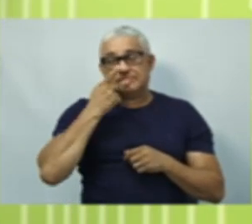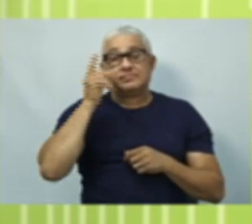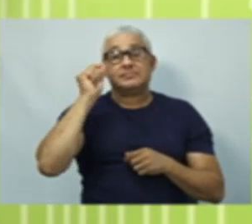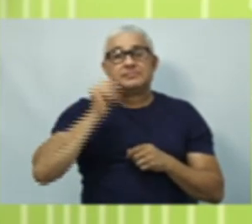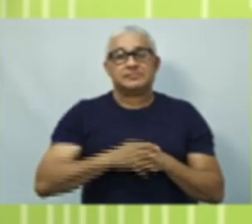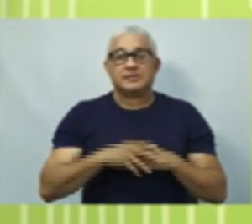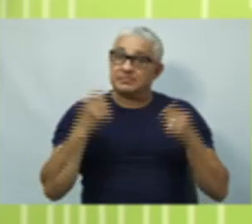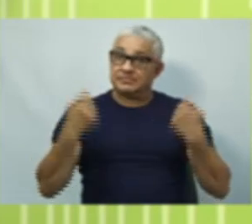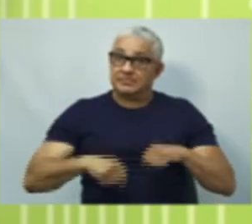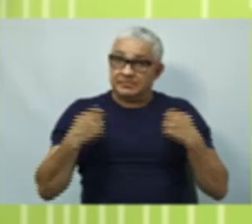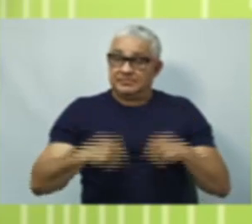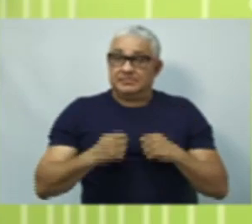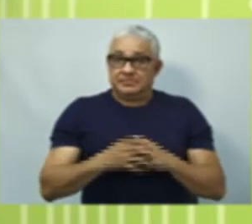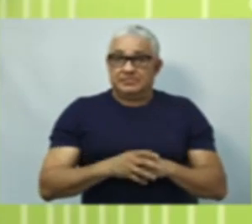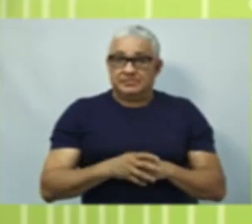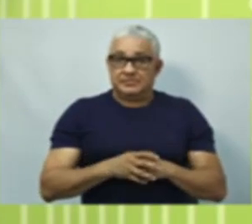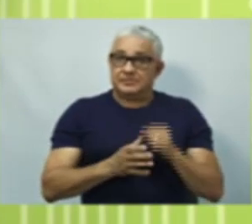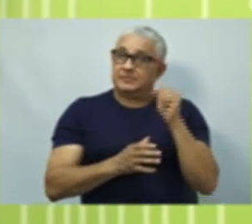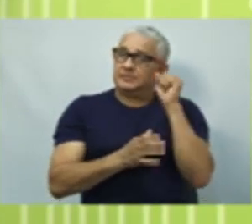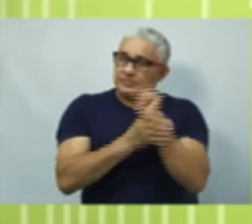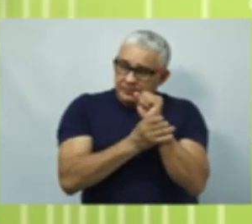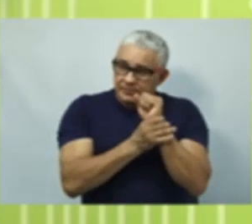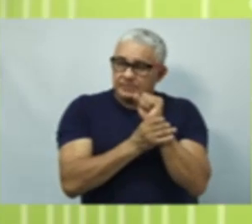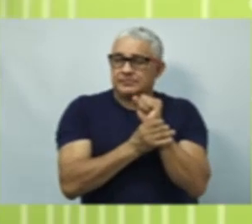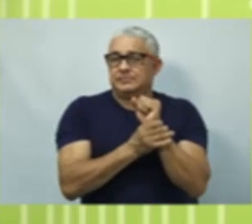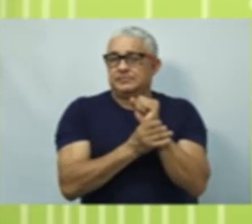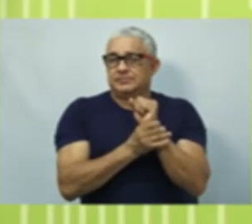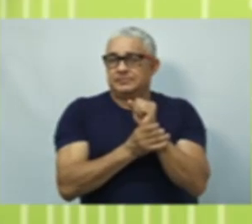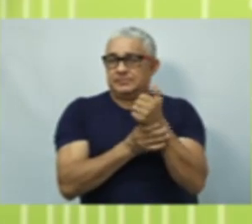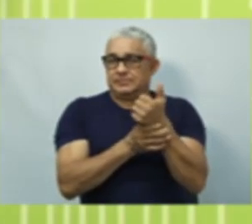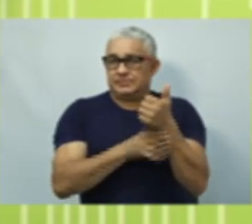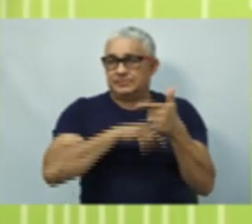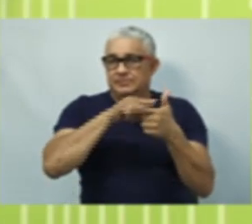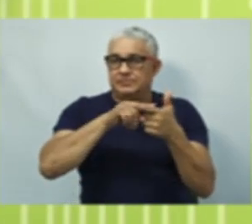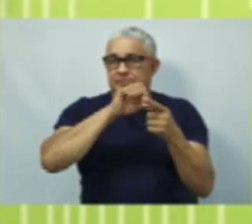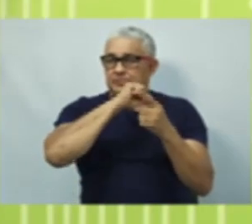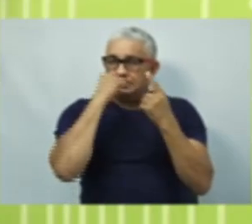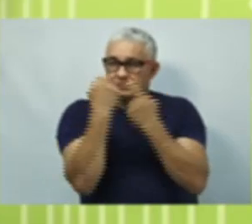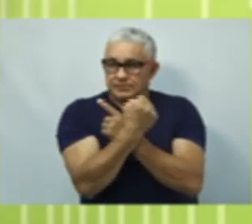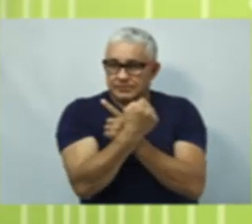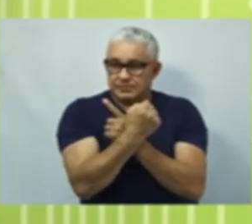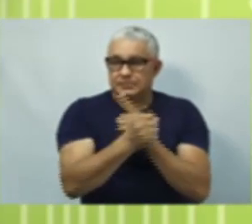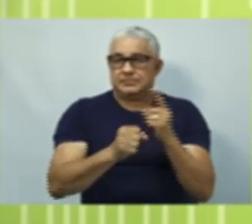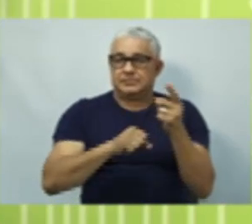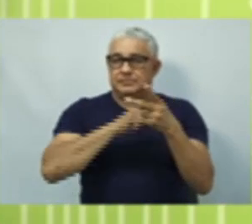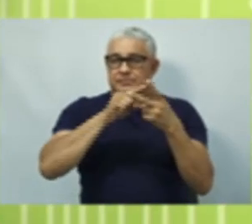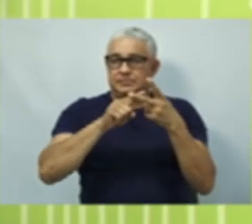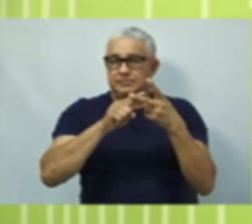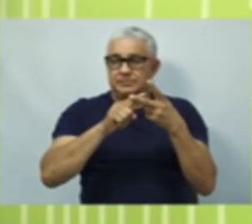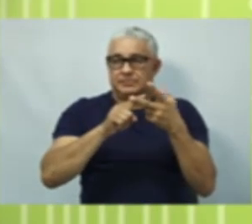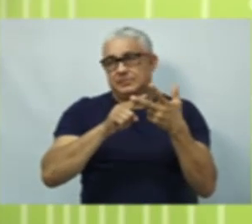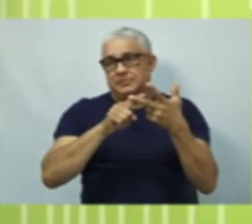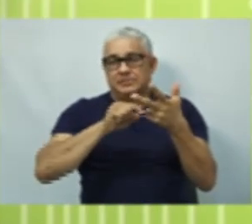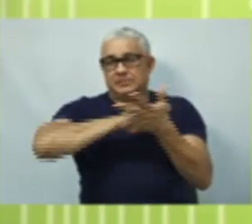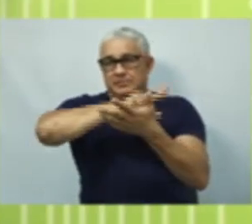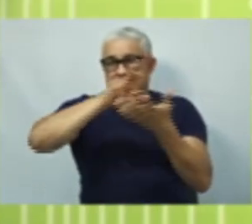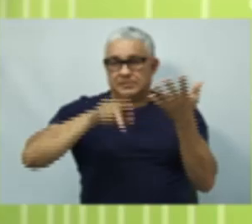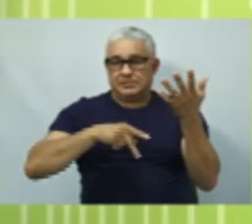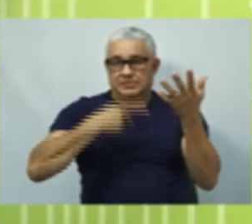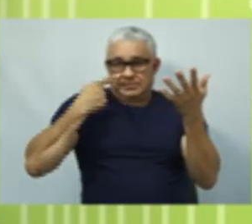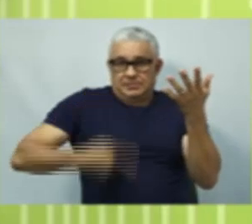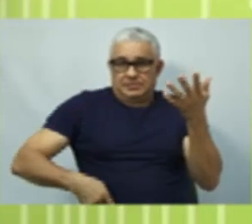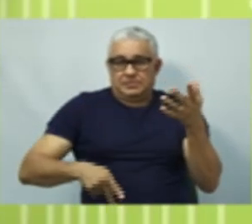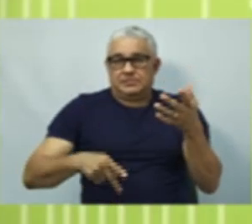as necessidades eram de segurança, necessidades social, fisiológicas, sociais. Mas